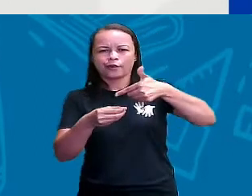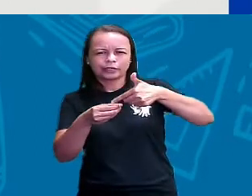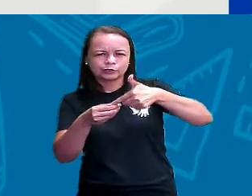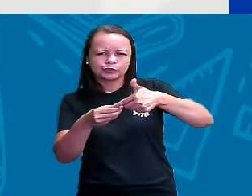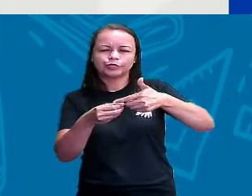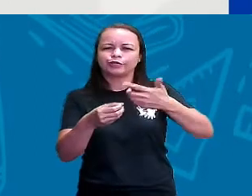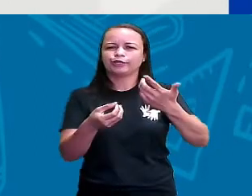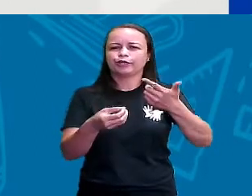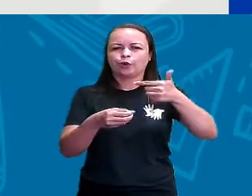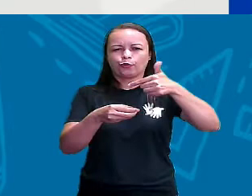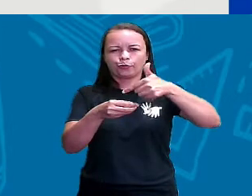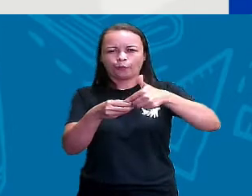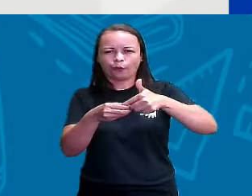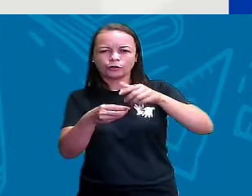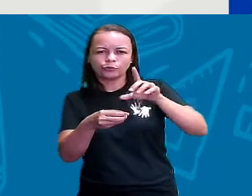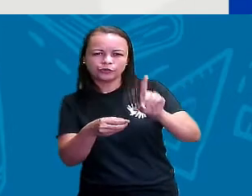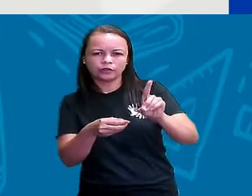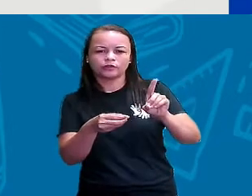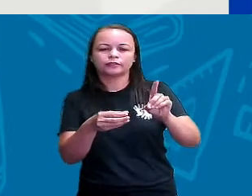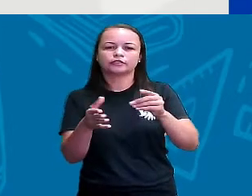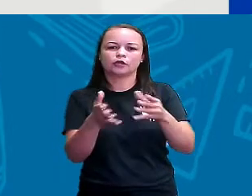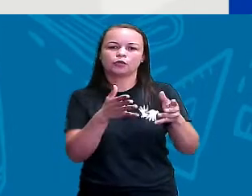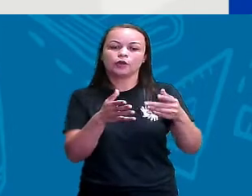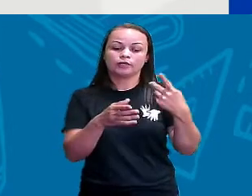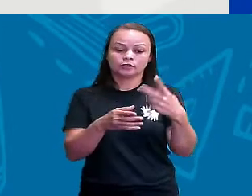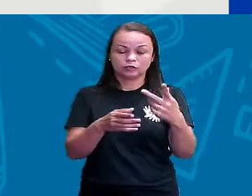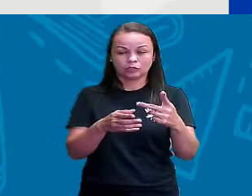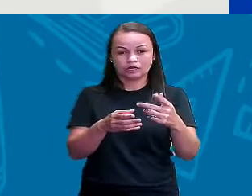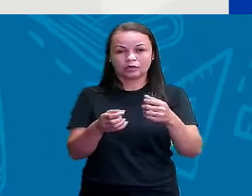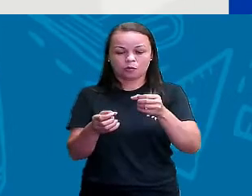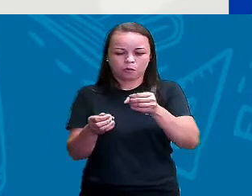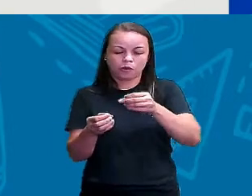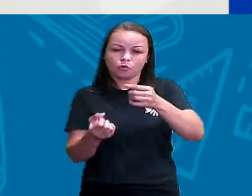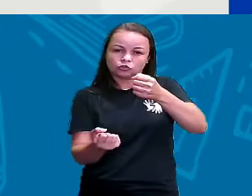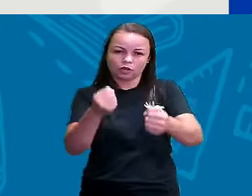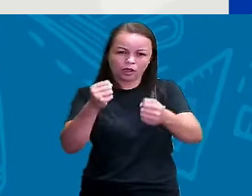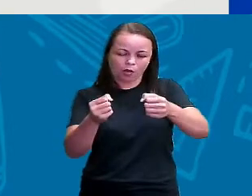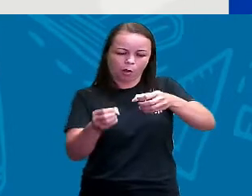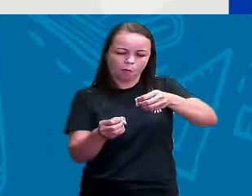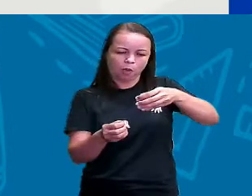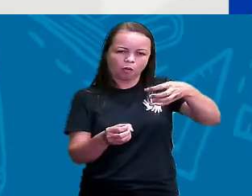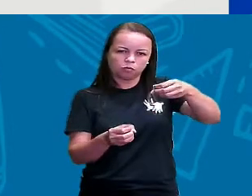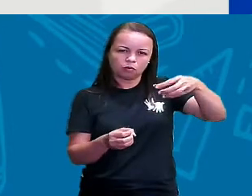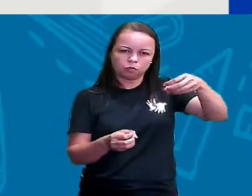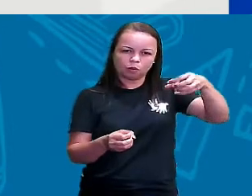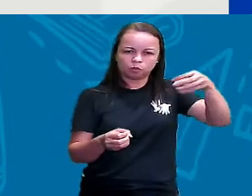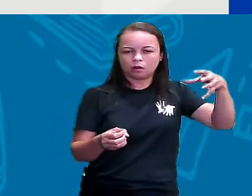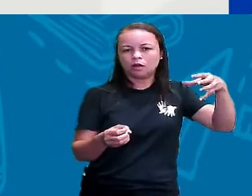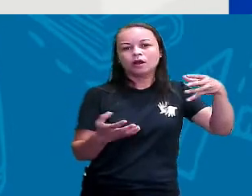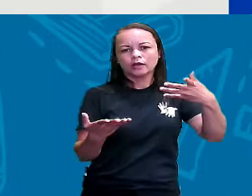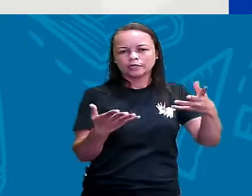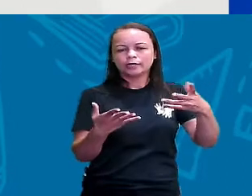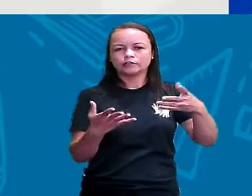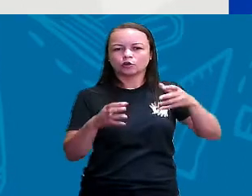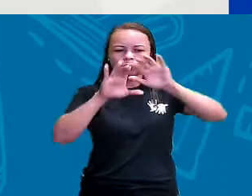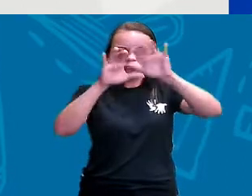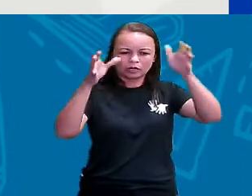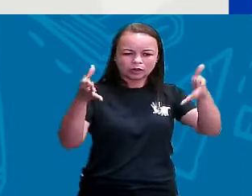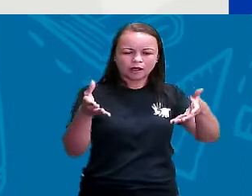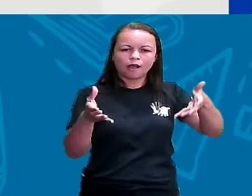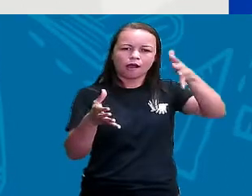eles se movimentam, eles acabam queimando esses combustíveis e lançando gases na nossa